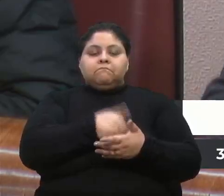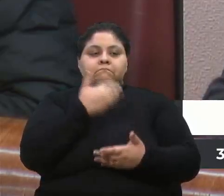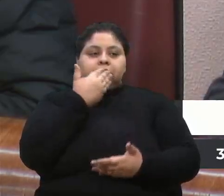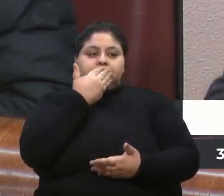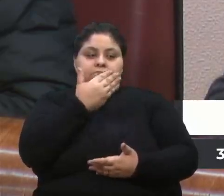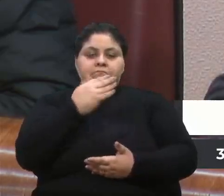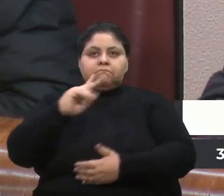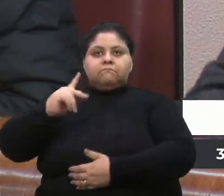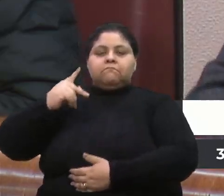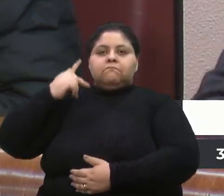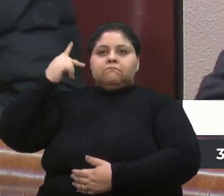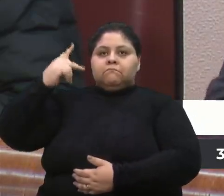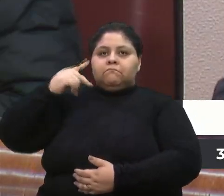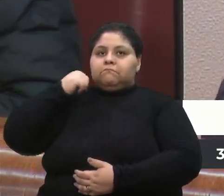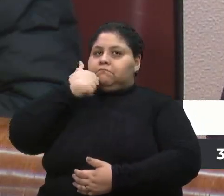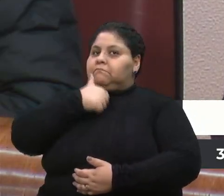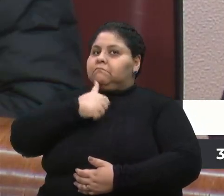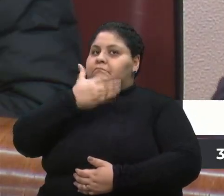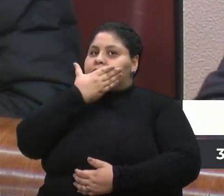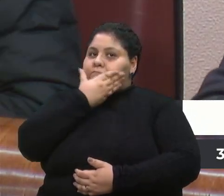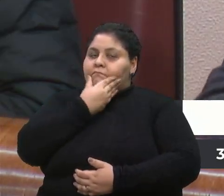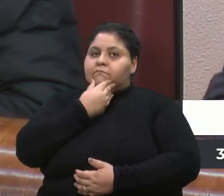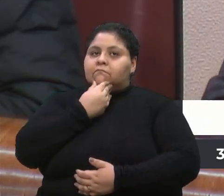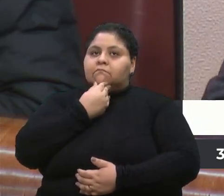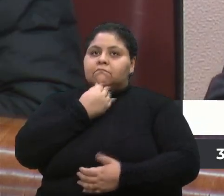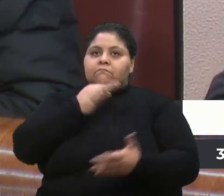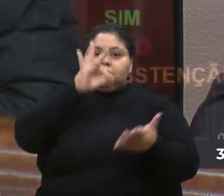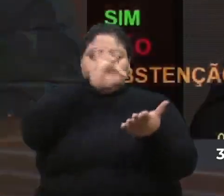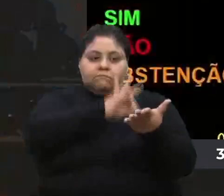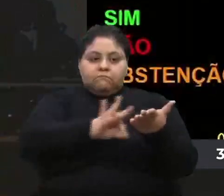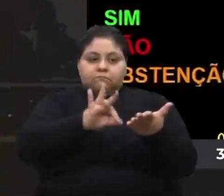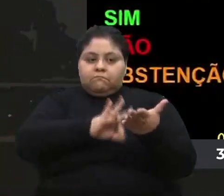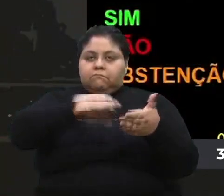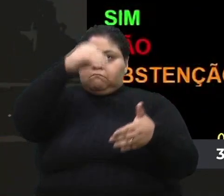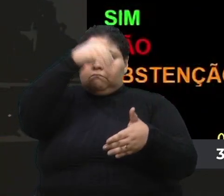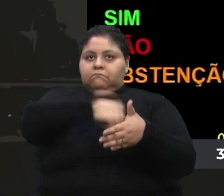As vereadoras e os vereadores que registrem seus votos.